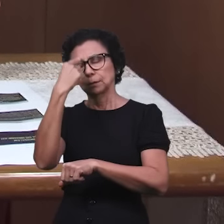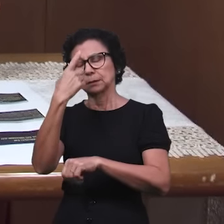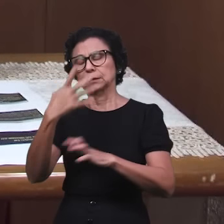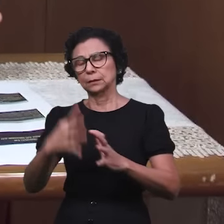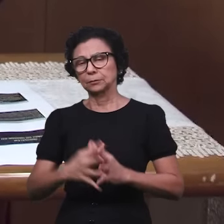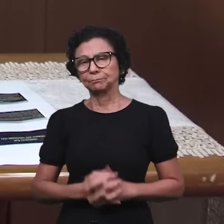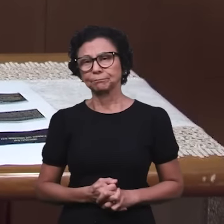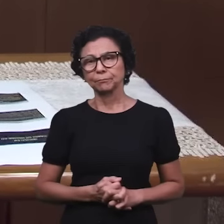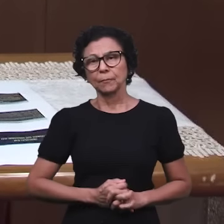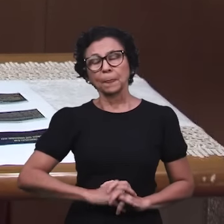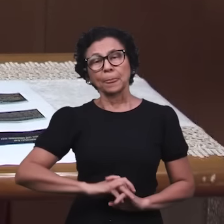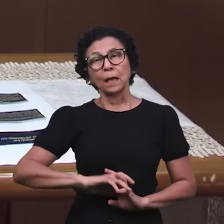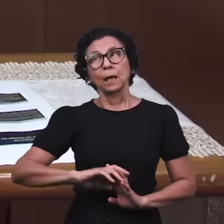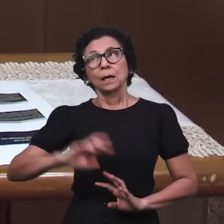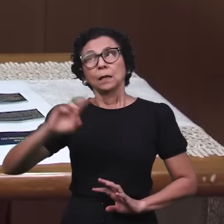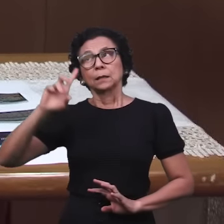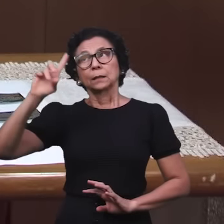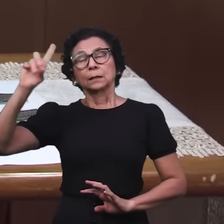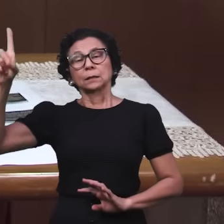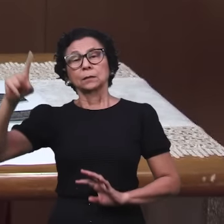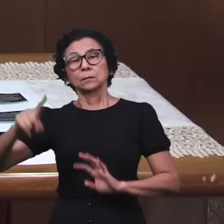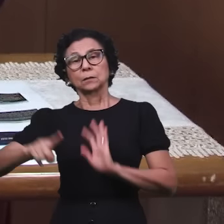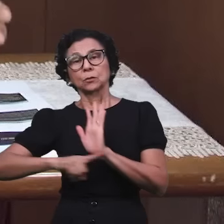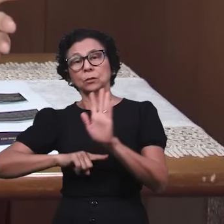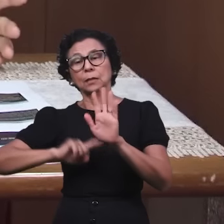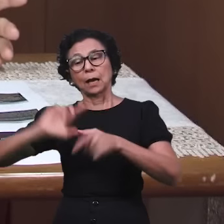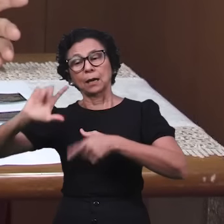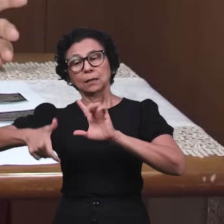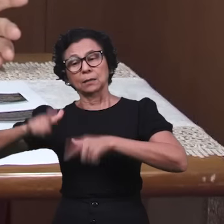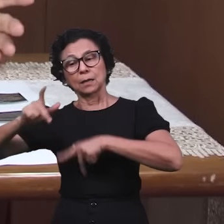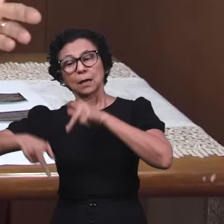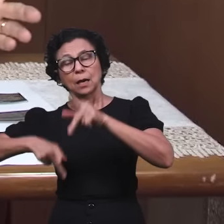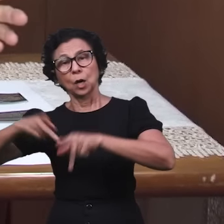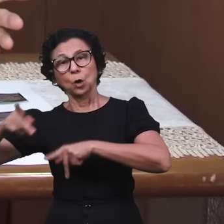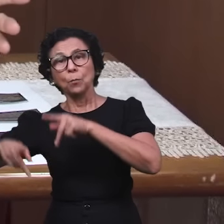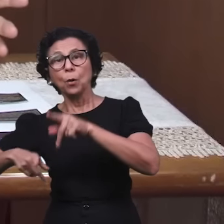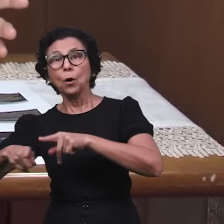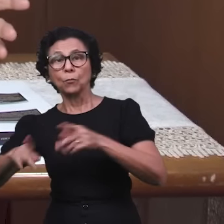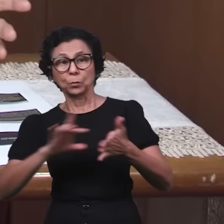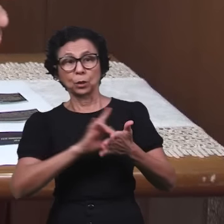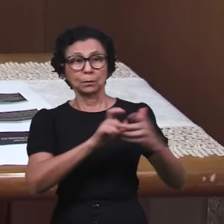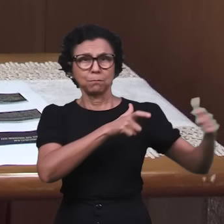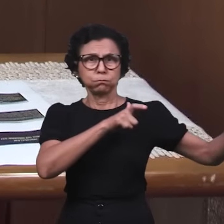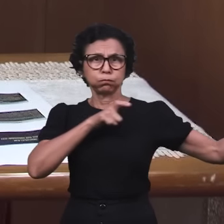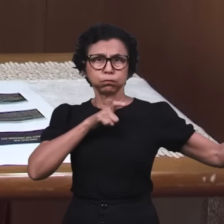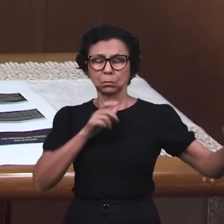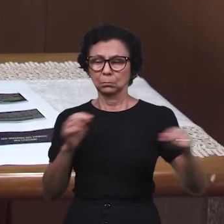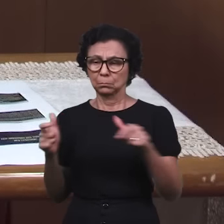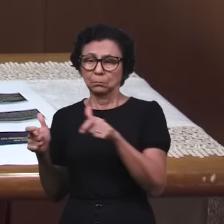Israel, até que exterminasse todos os inimigos que se levantaram contra Israel.